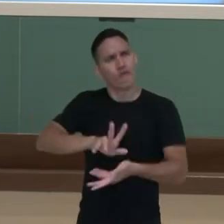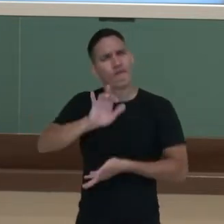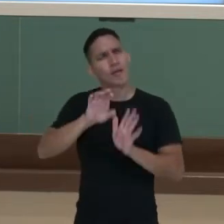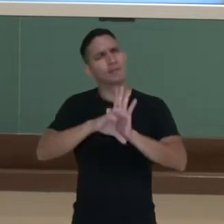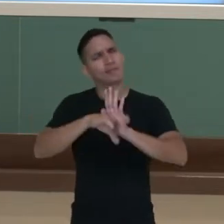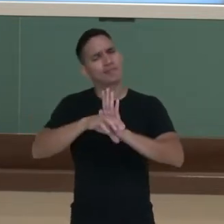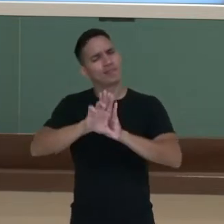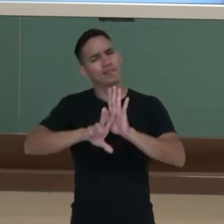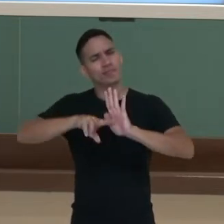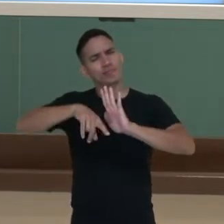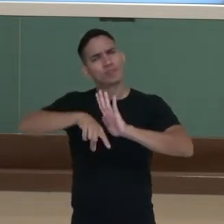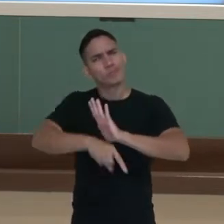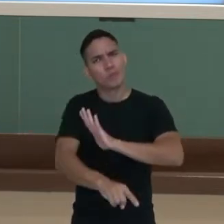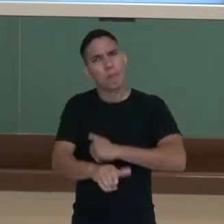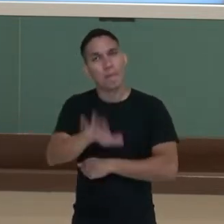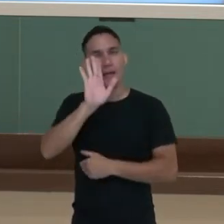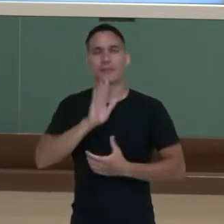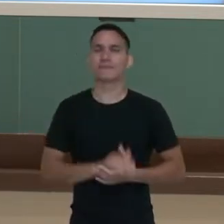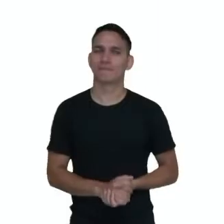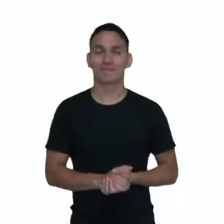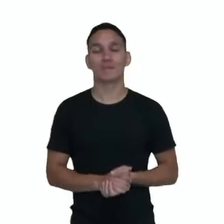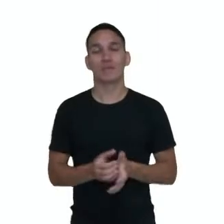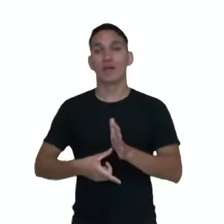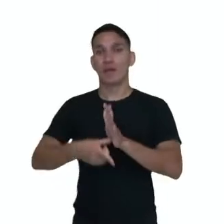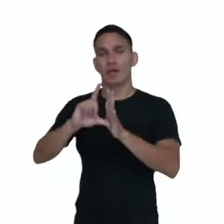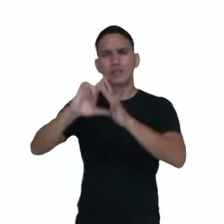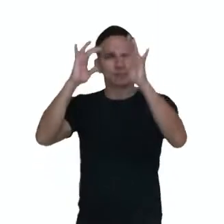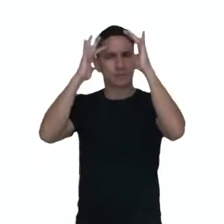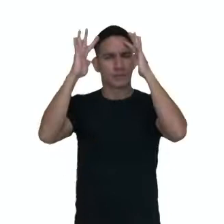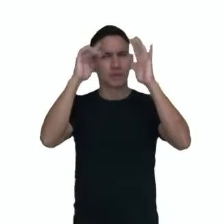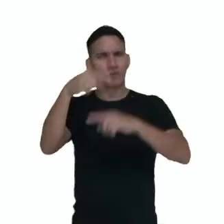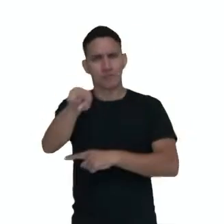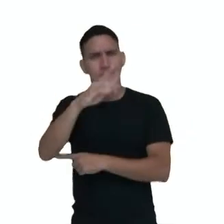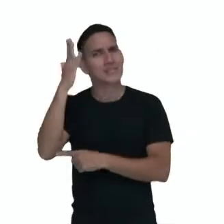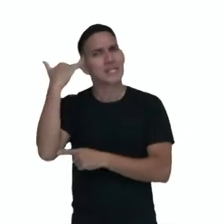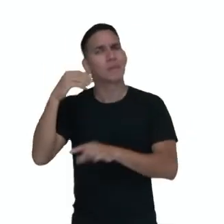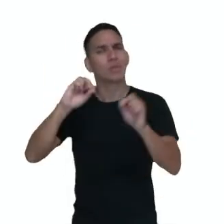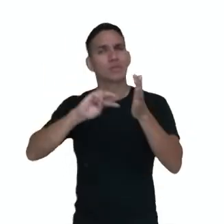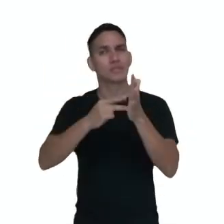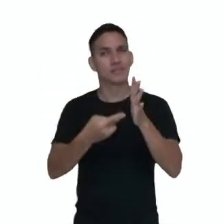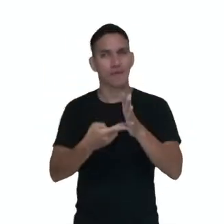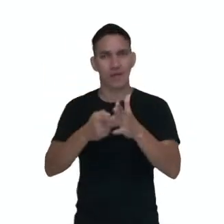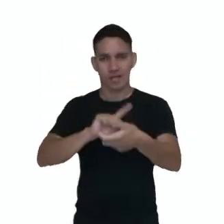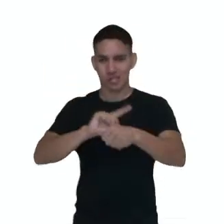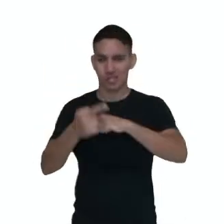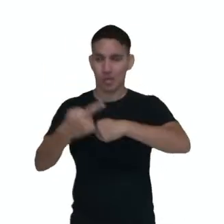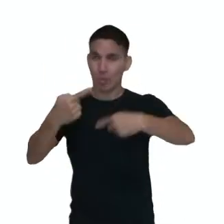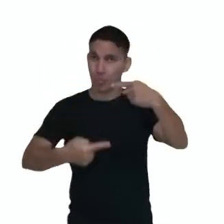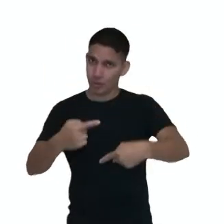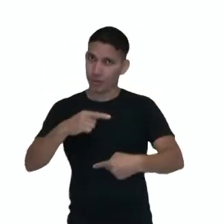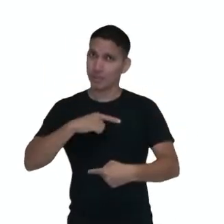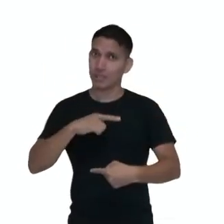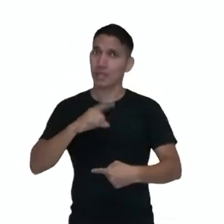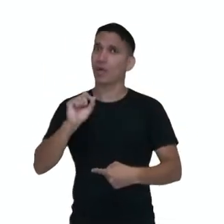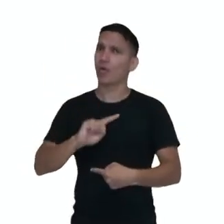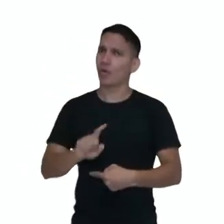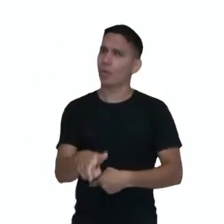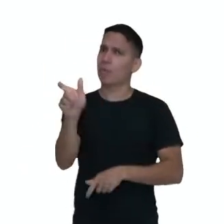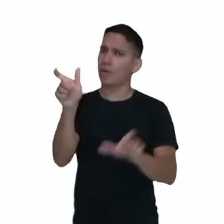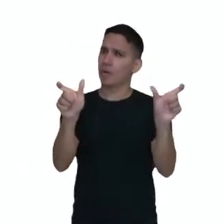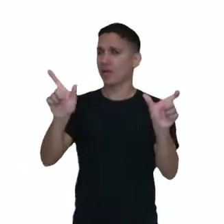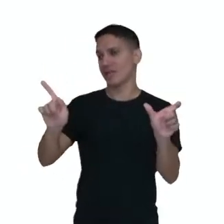conceito. E para a reflexão, vocês sabem o que é geopolítica? Então, vem de duas palavrinhas que já devem entender,